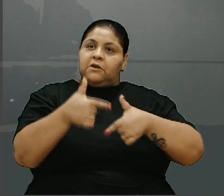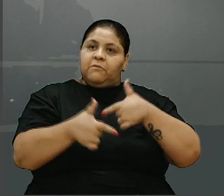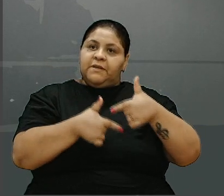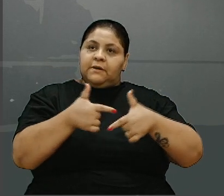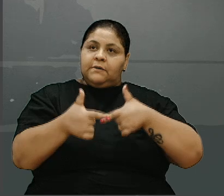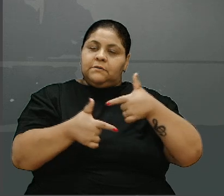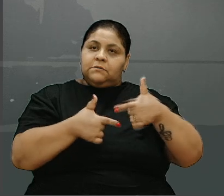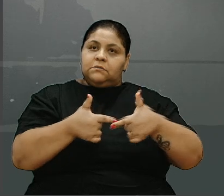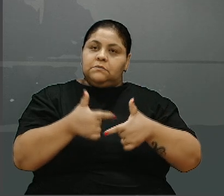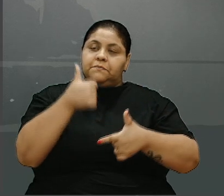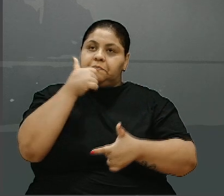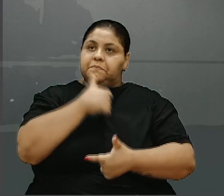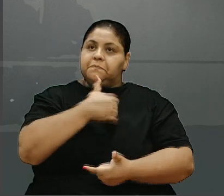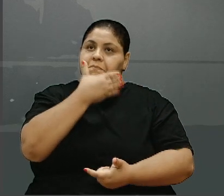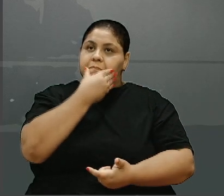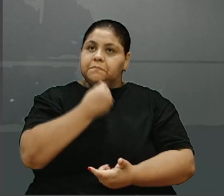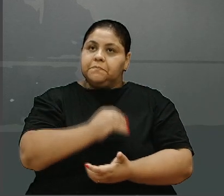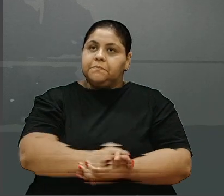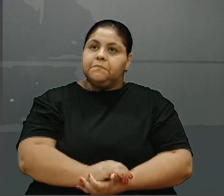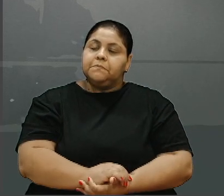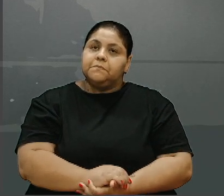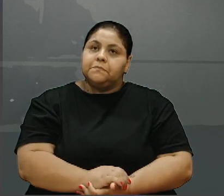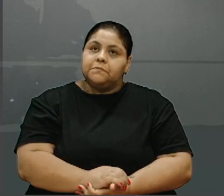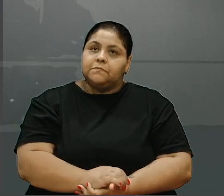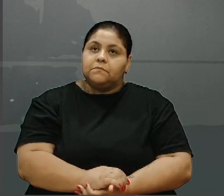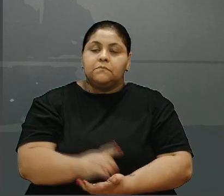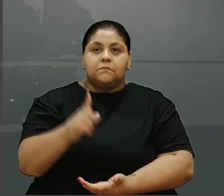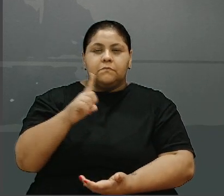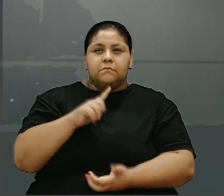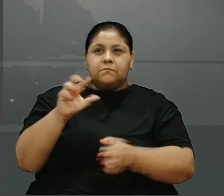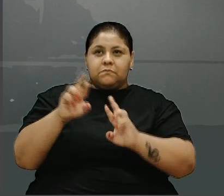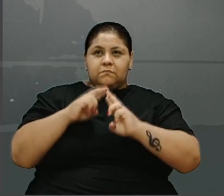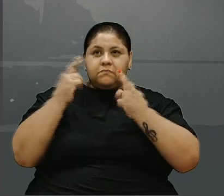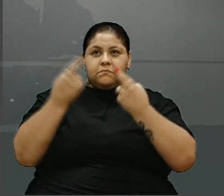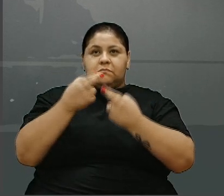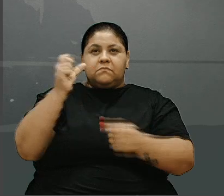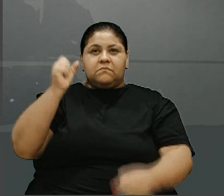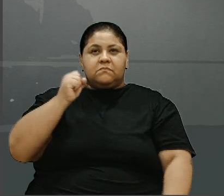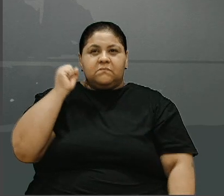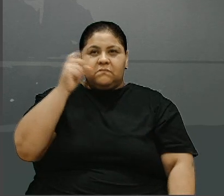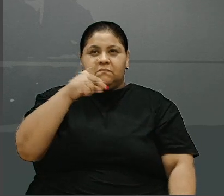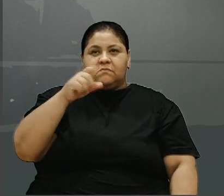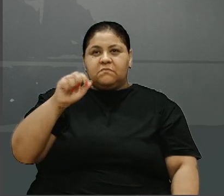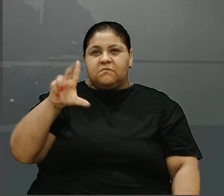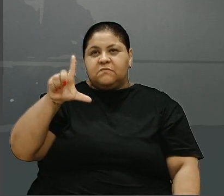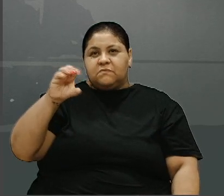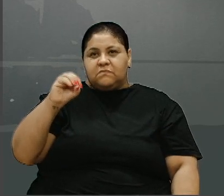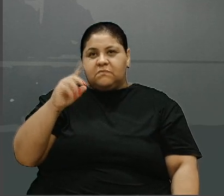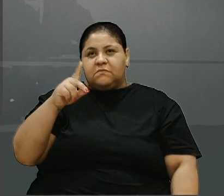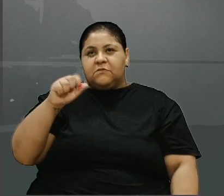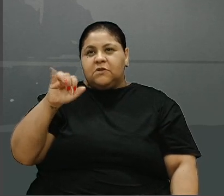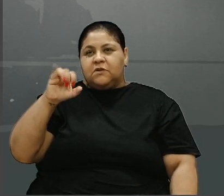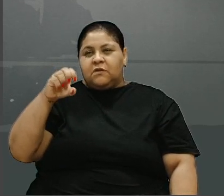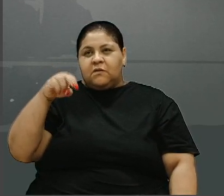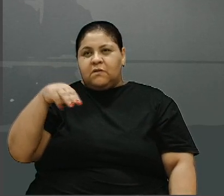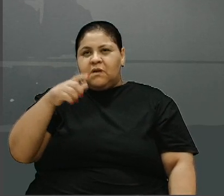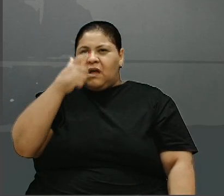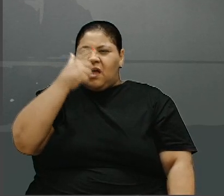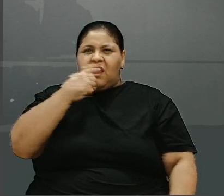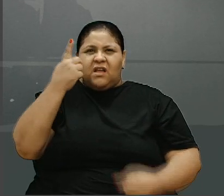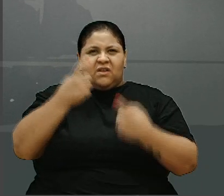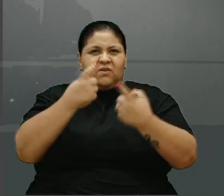das vereadoras. Tivemos uma reunião com o senador Paulo Paim. Talvez alguns não saibam, o senador Paulo Paim